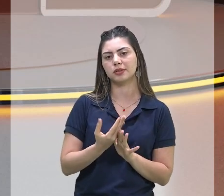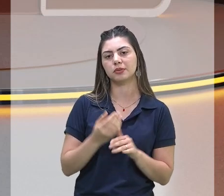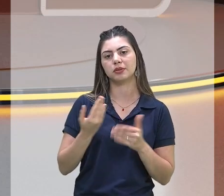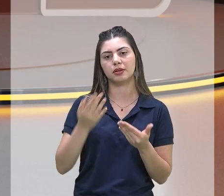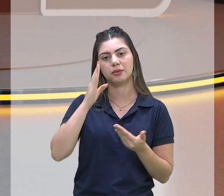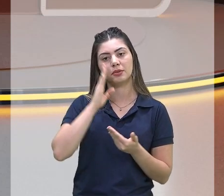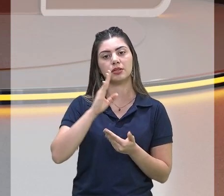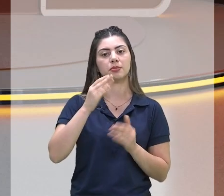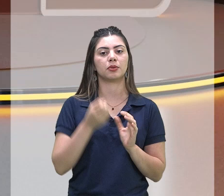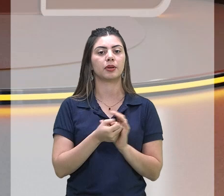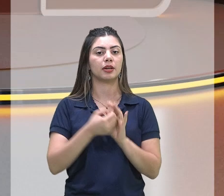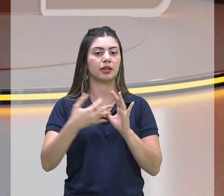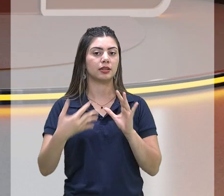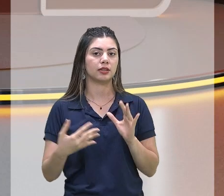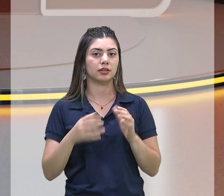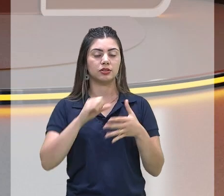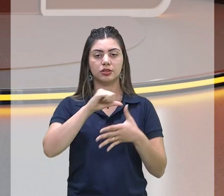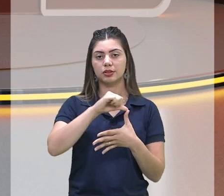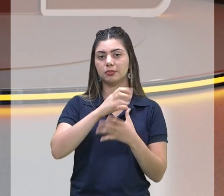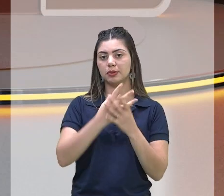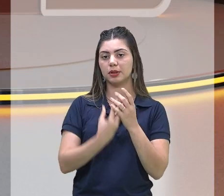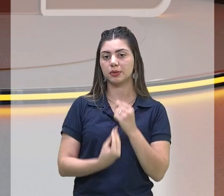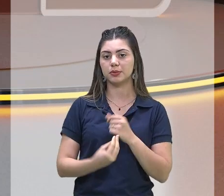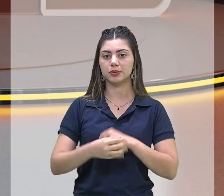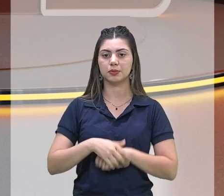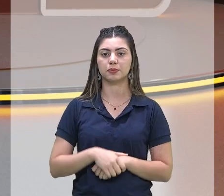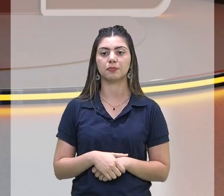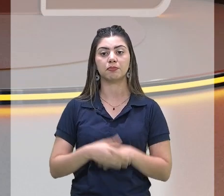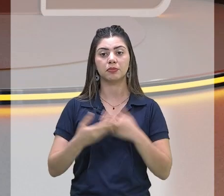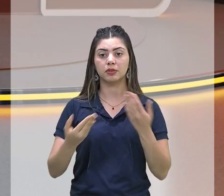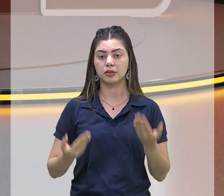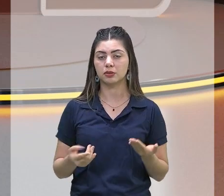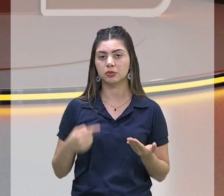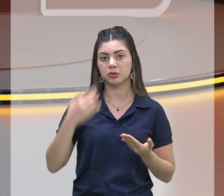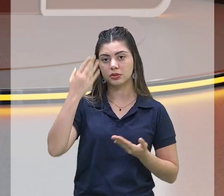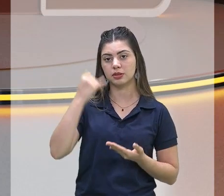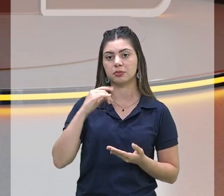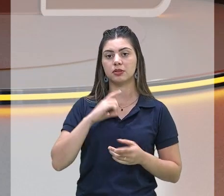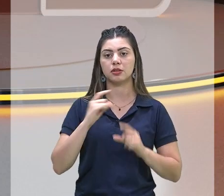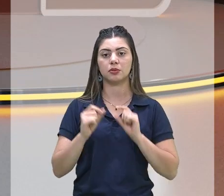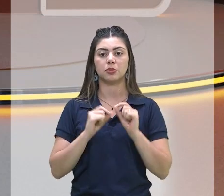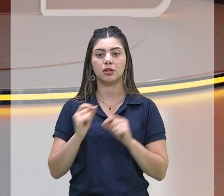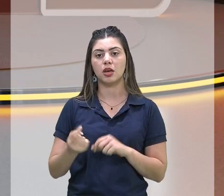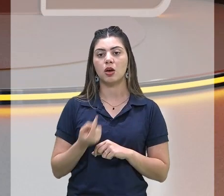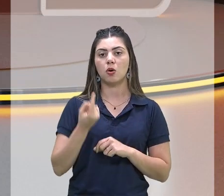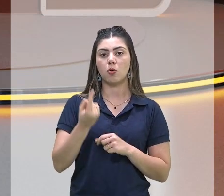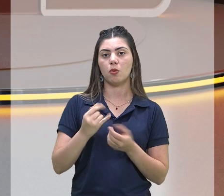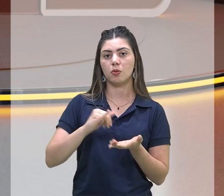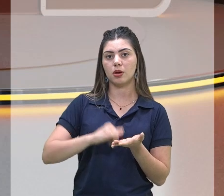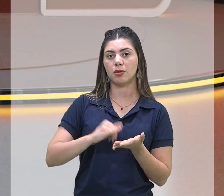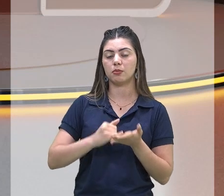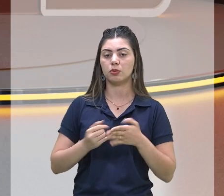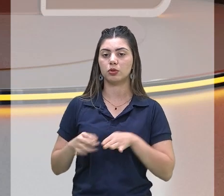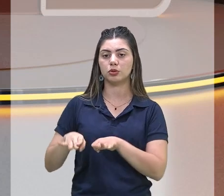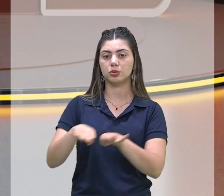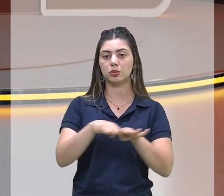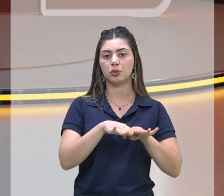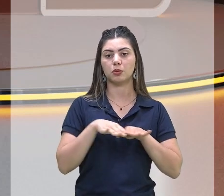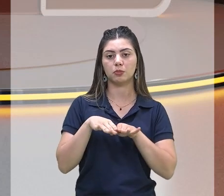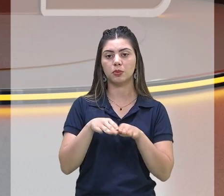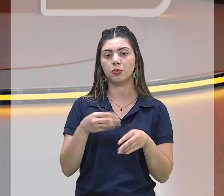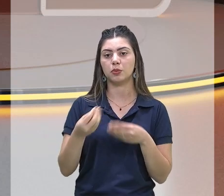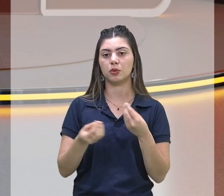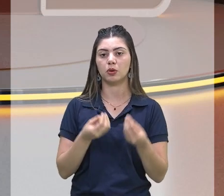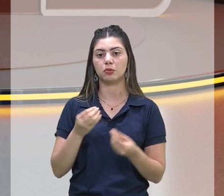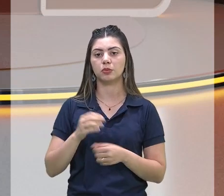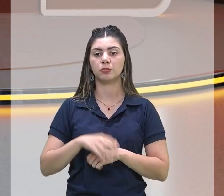principais características do Mercosul. Então, olha só, na tarifa externa comum, gente, vai ter o quê? A adoção